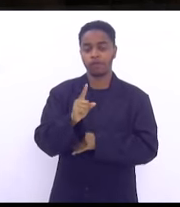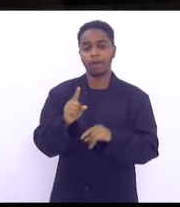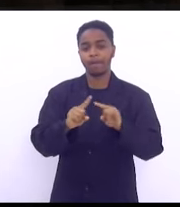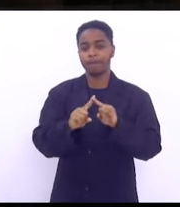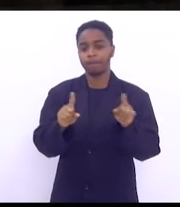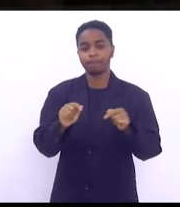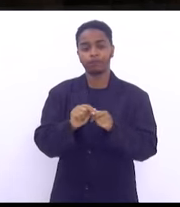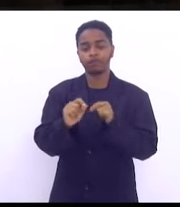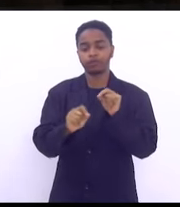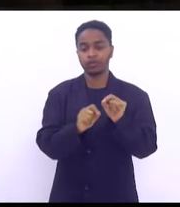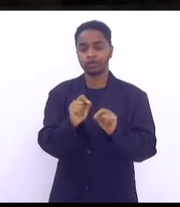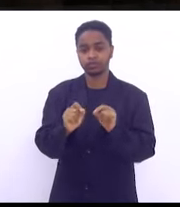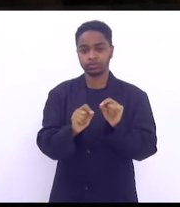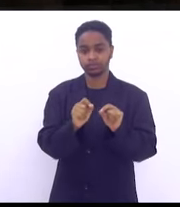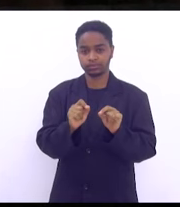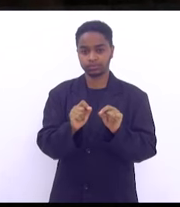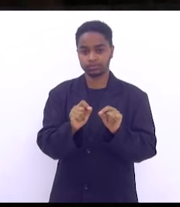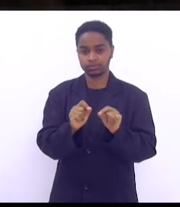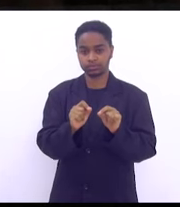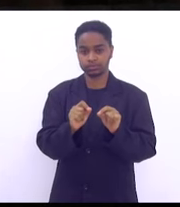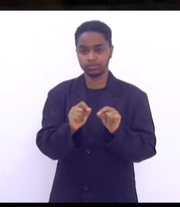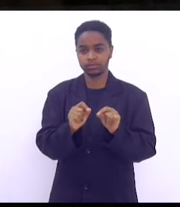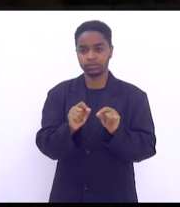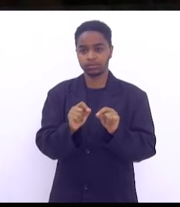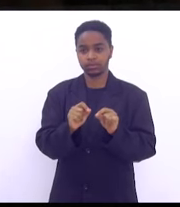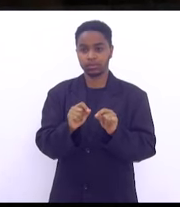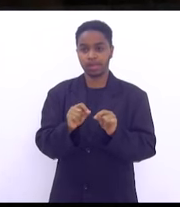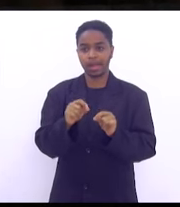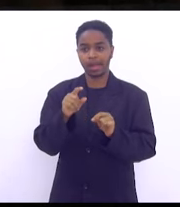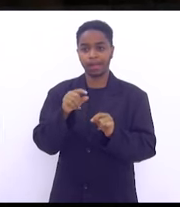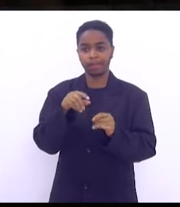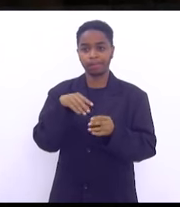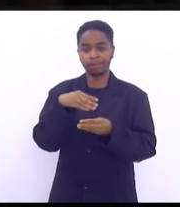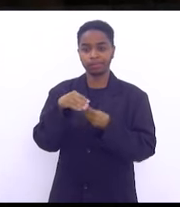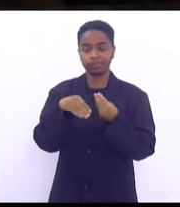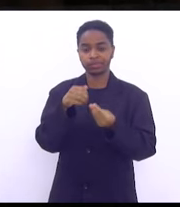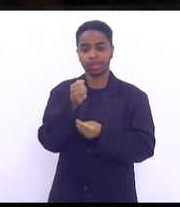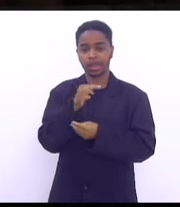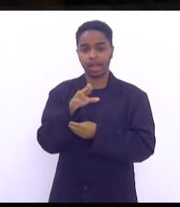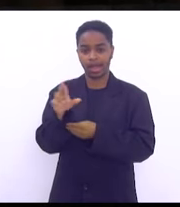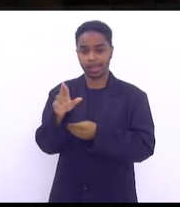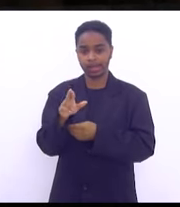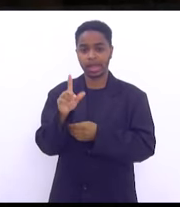investimento poda de árvore na fiação, que é despesa de custeio.